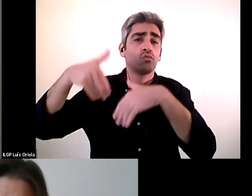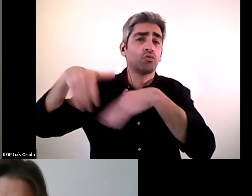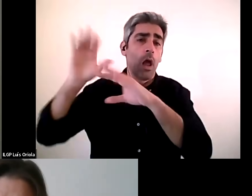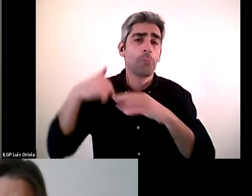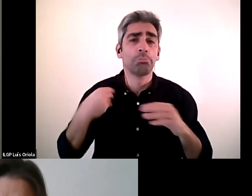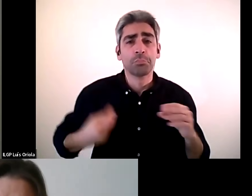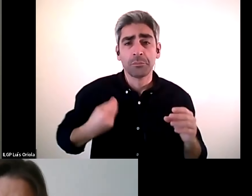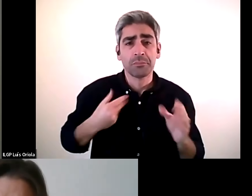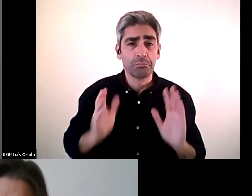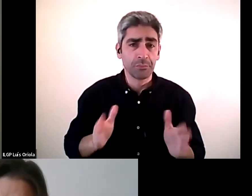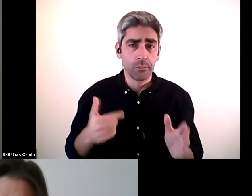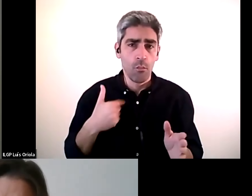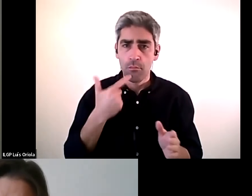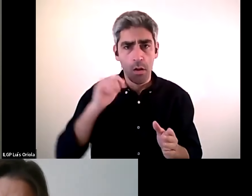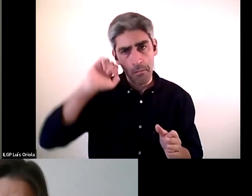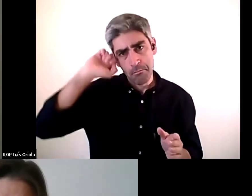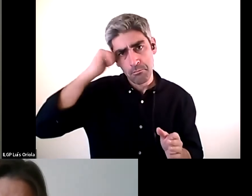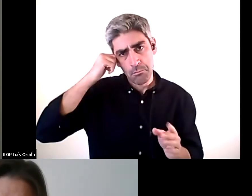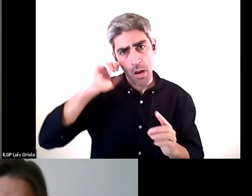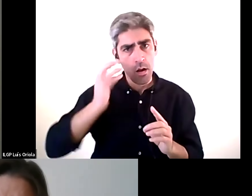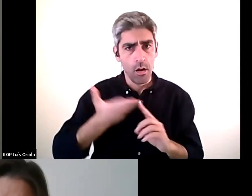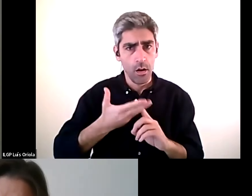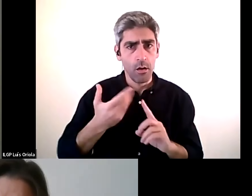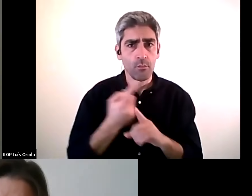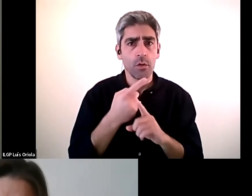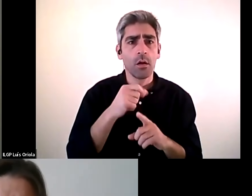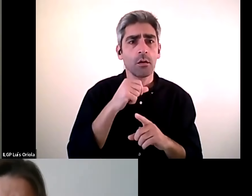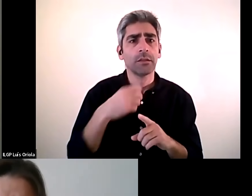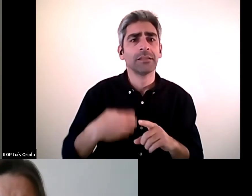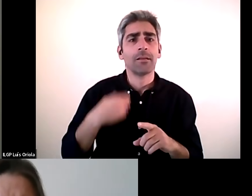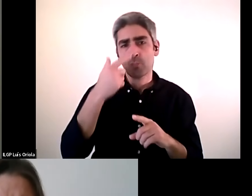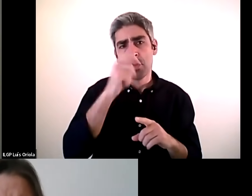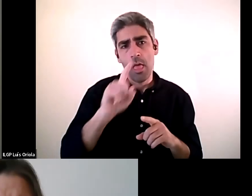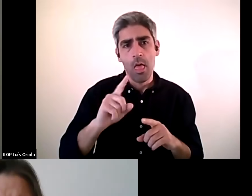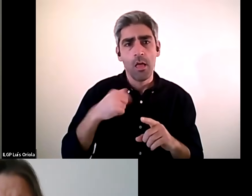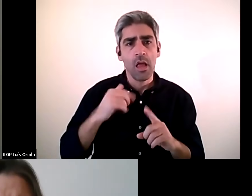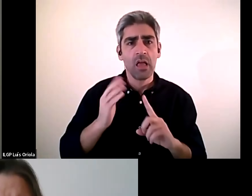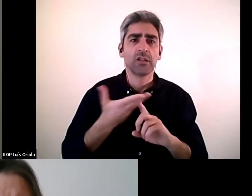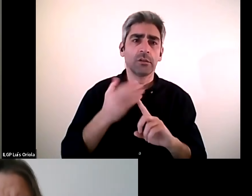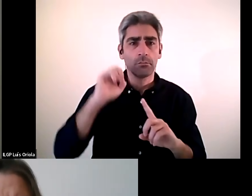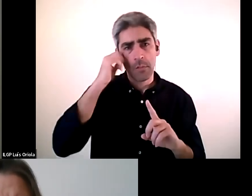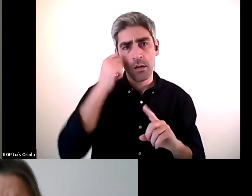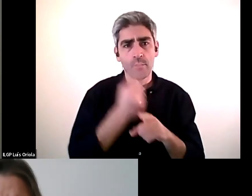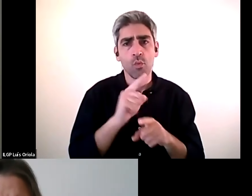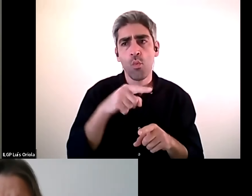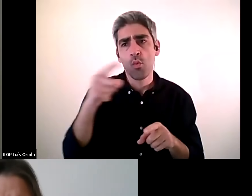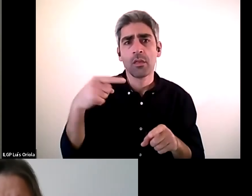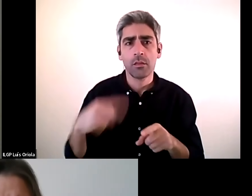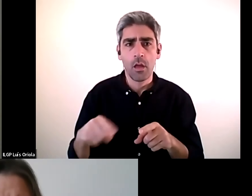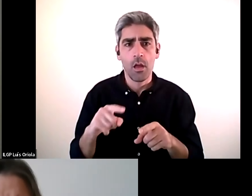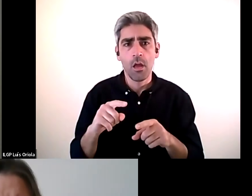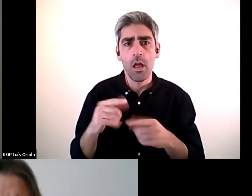não têm que ser castigados, entre aspas, porque muitas vezes o sentimento das pessoas pode ser essa, castigados porque há outros que têm